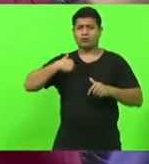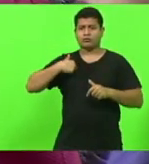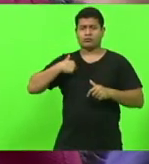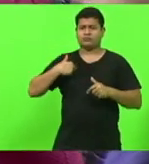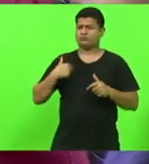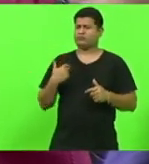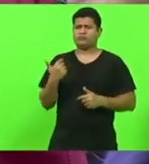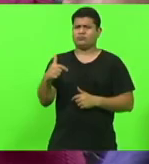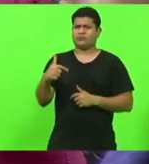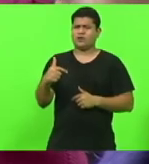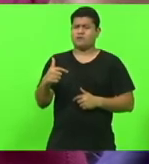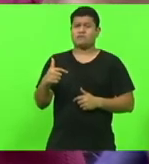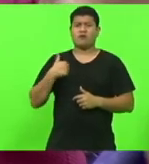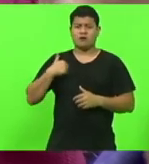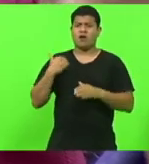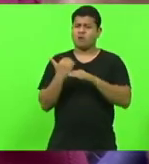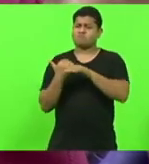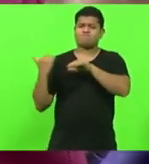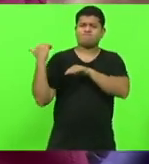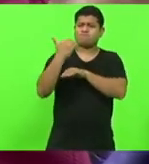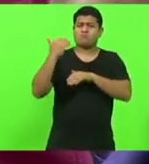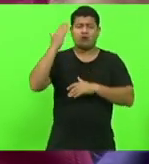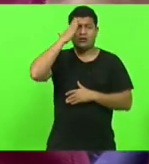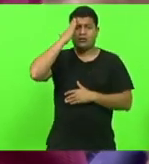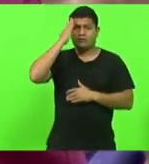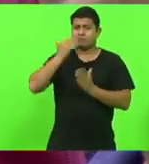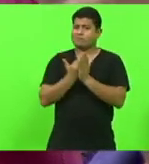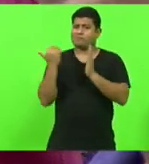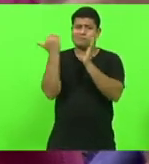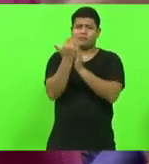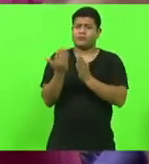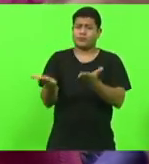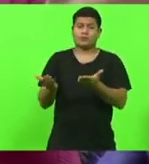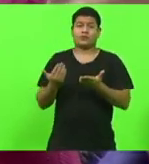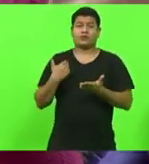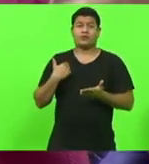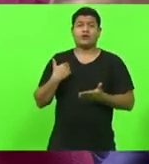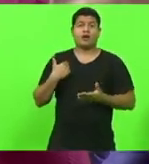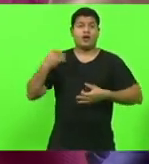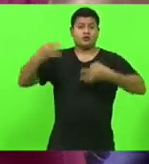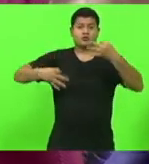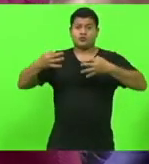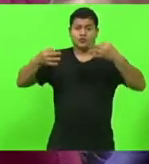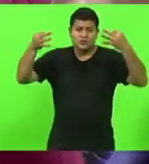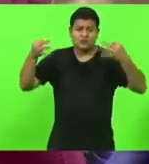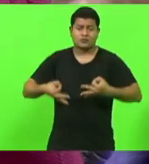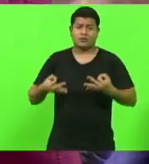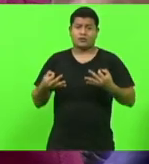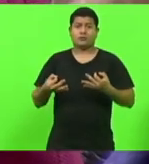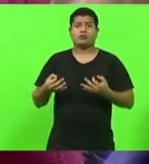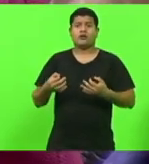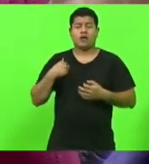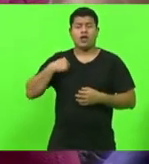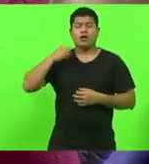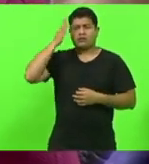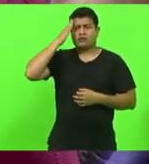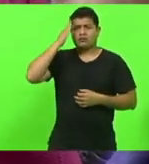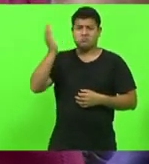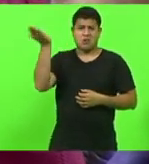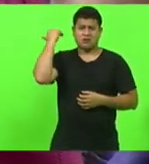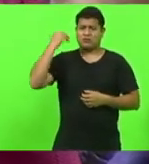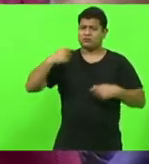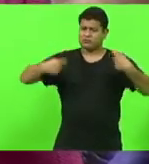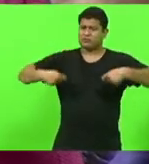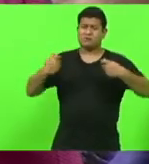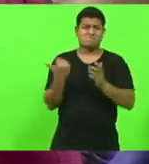momento, que já deveria ter acontecido há muito mais tempo, com muito orgulho, a nossa Polícia